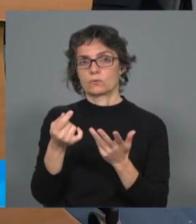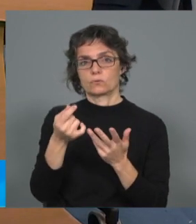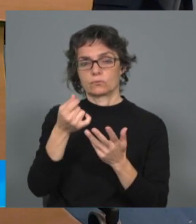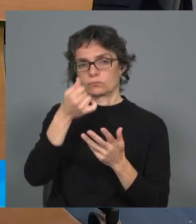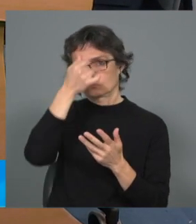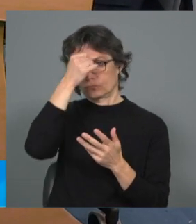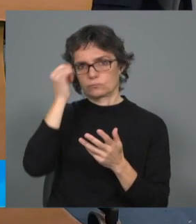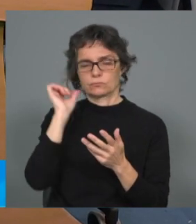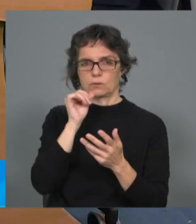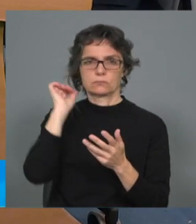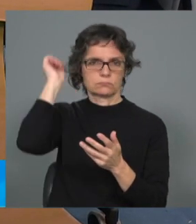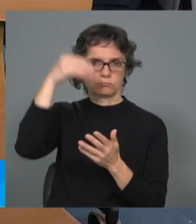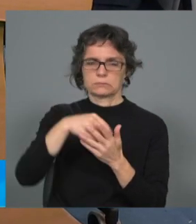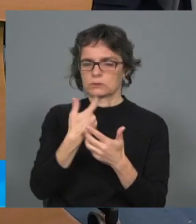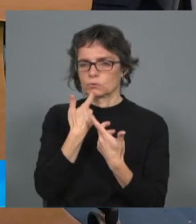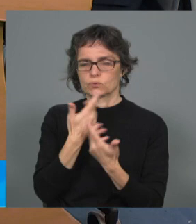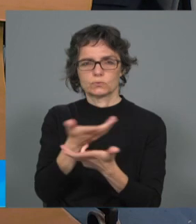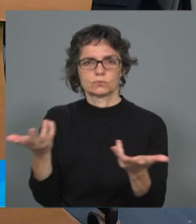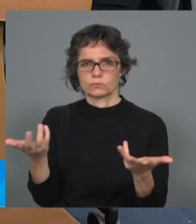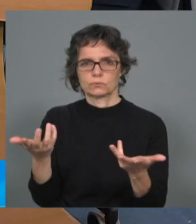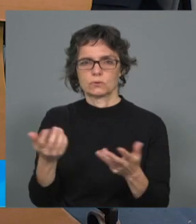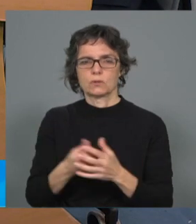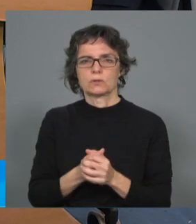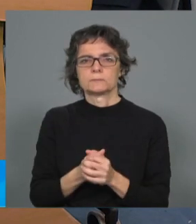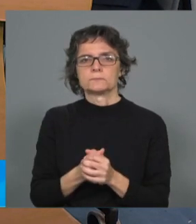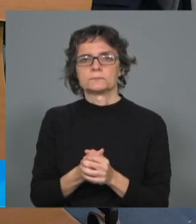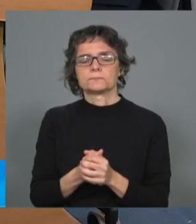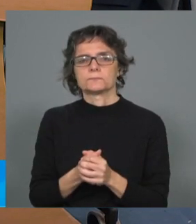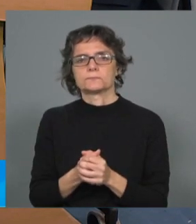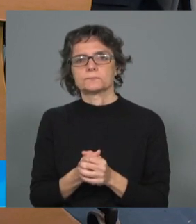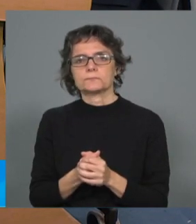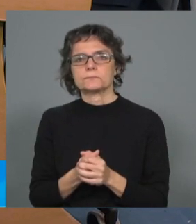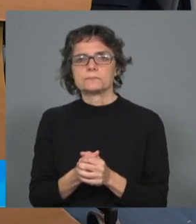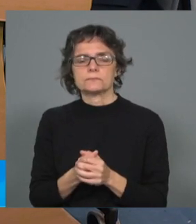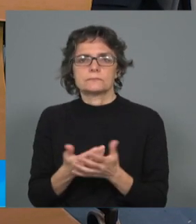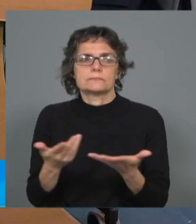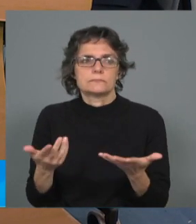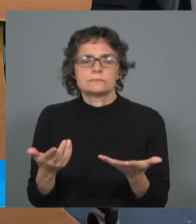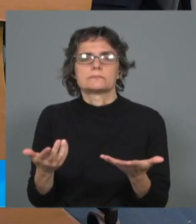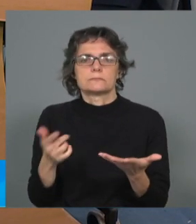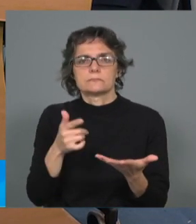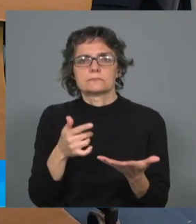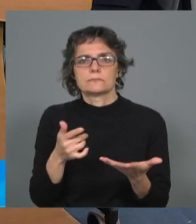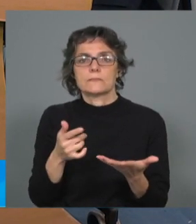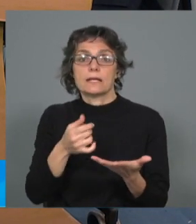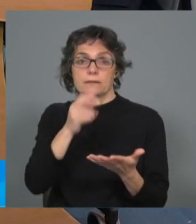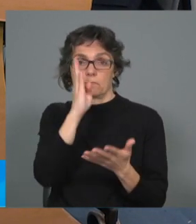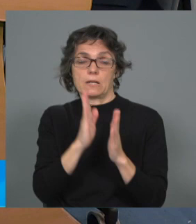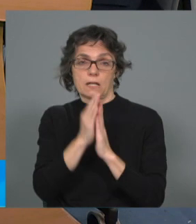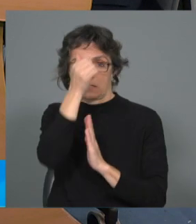da reconciliação, o próprio crisma e a Santa Unção, que também é um